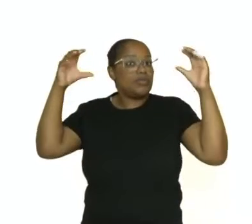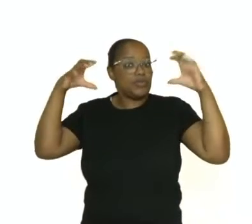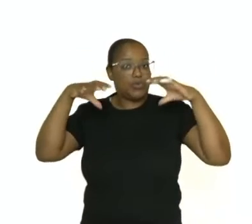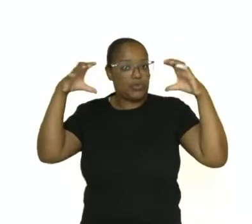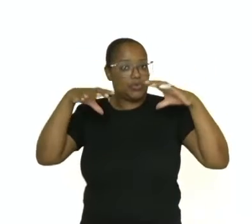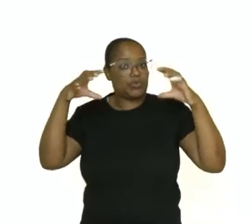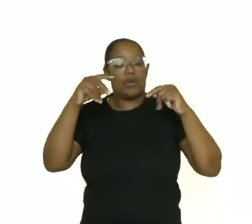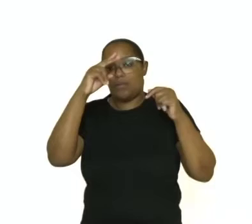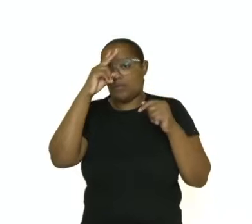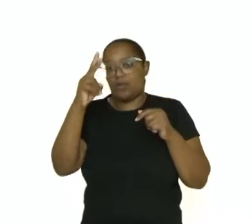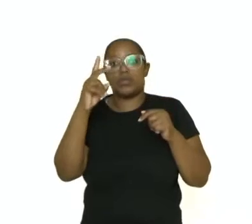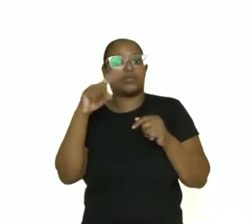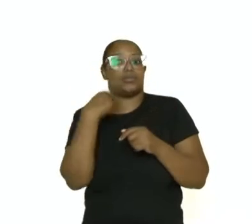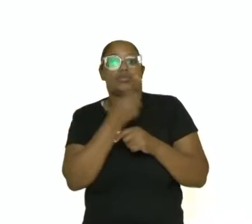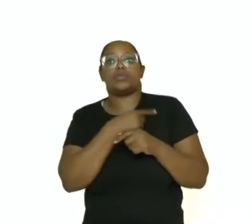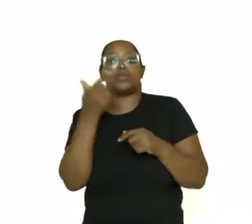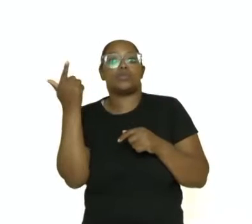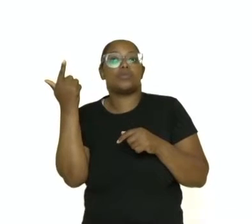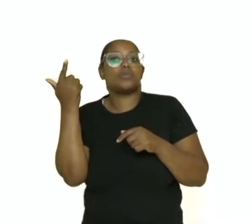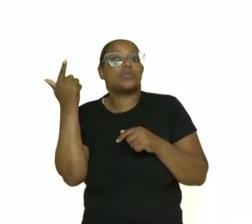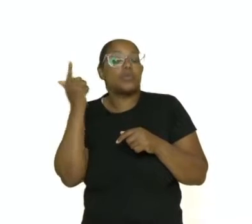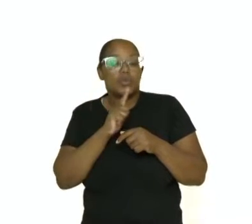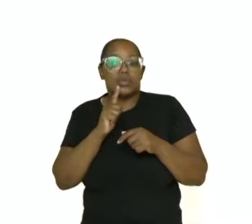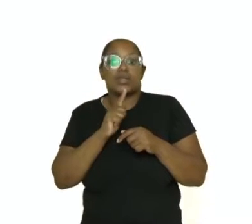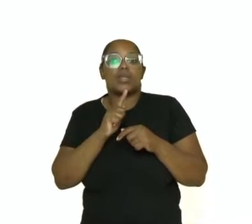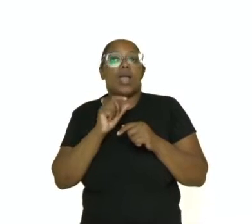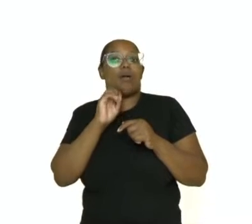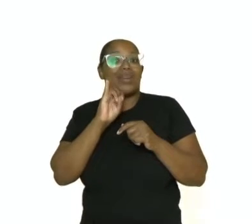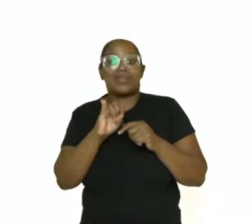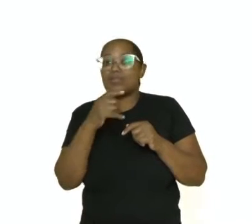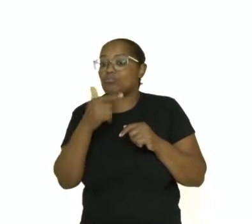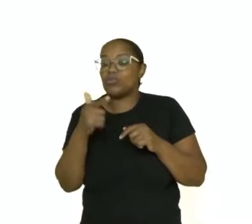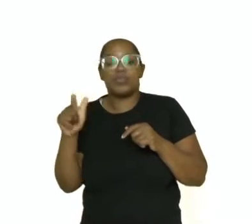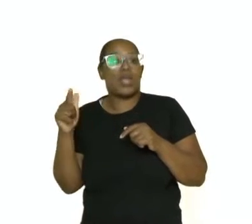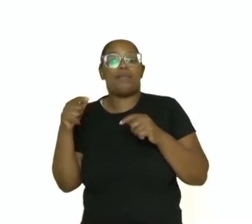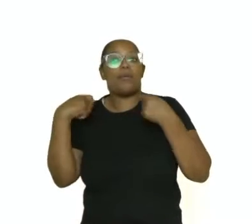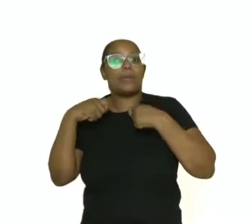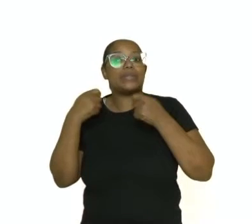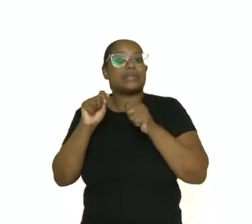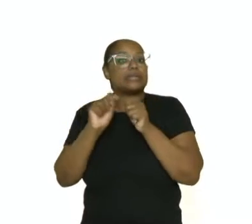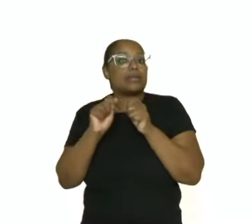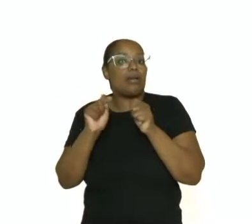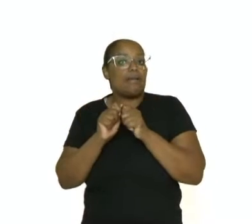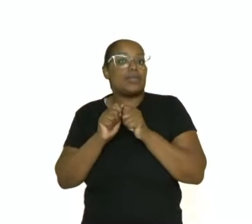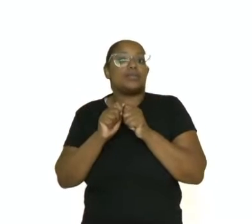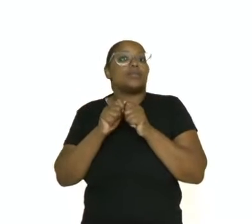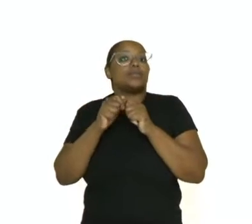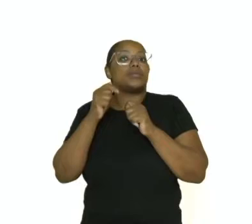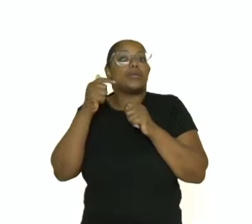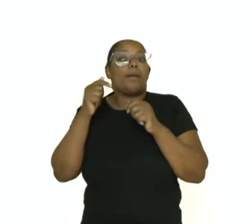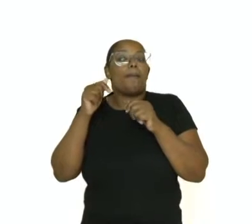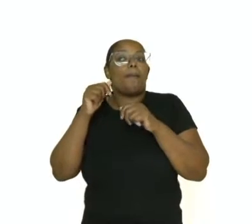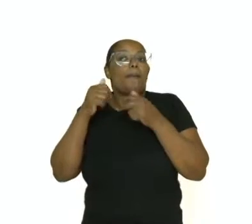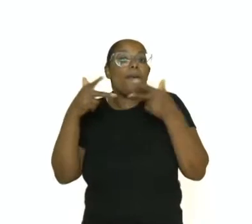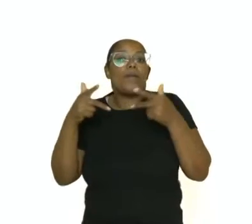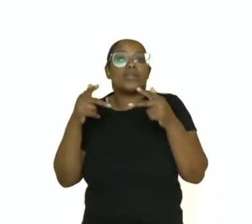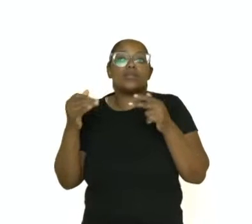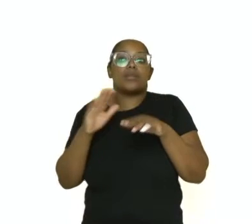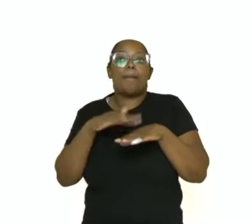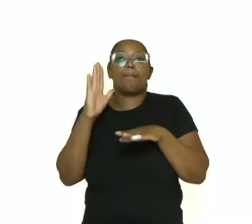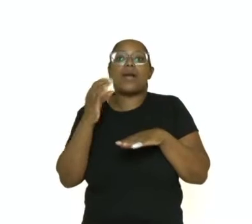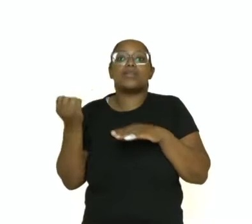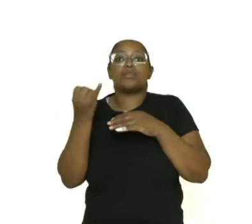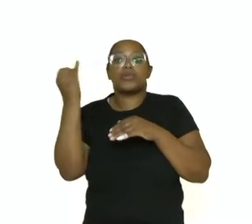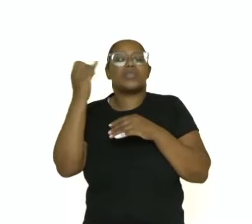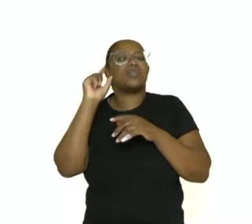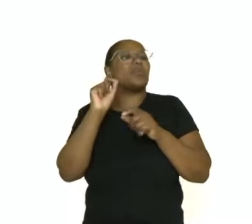gente vai precisar de novo recorrer a outras alternativas. A Agência Brasil pergunta, o que a população pode